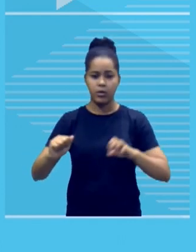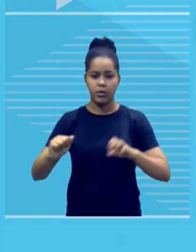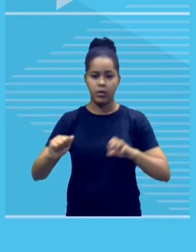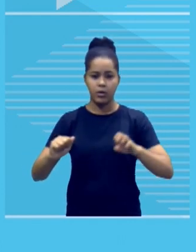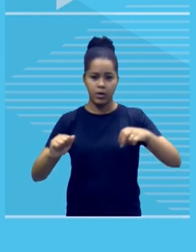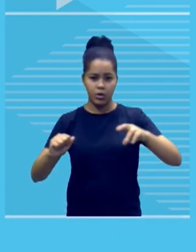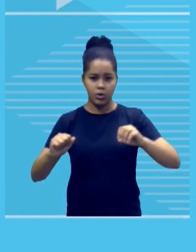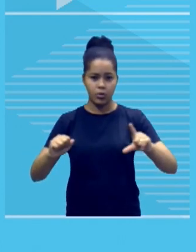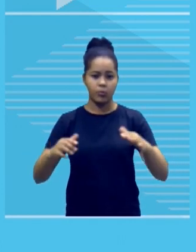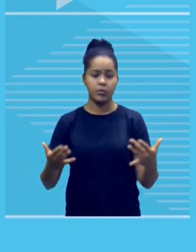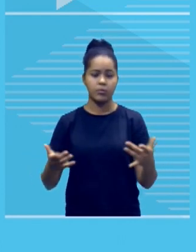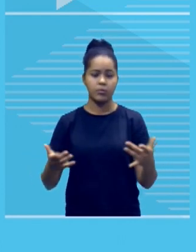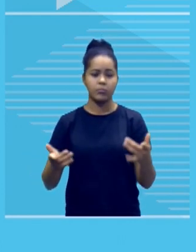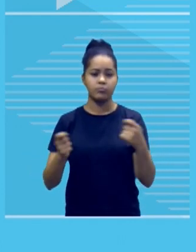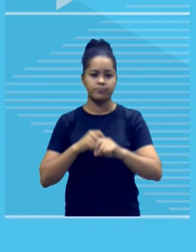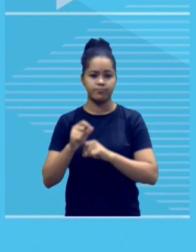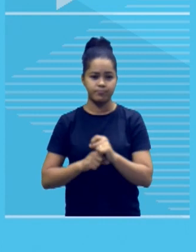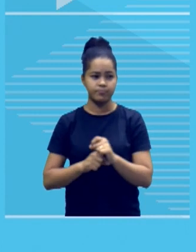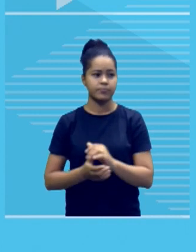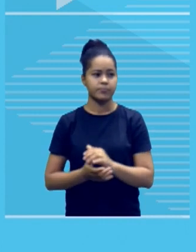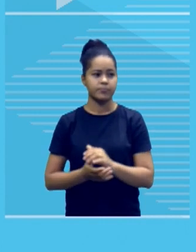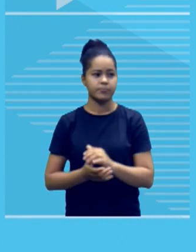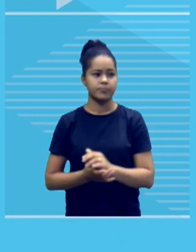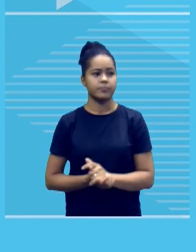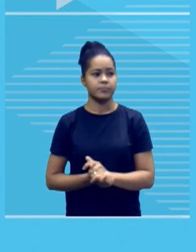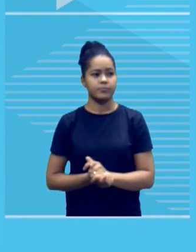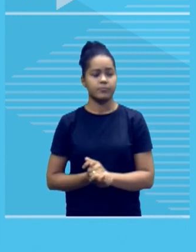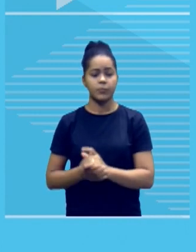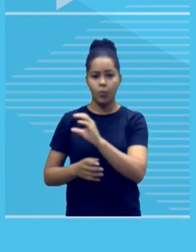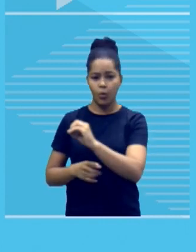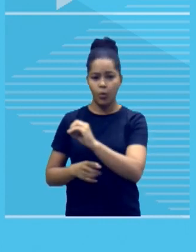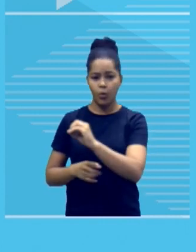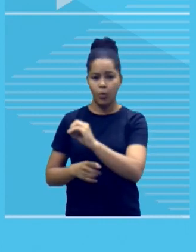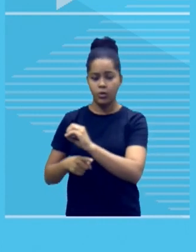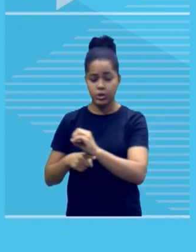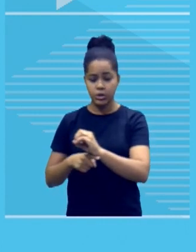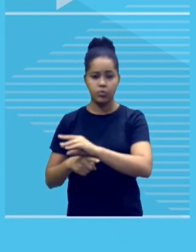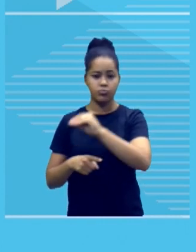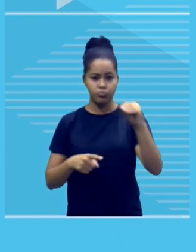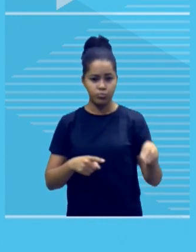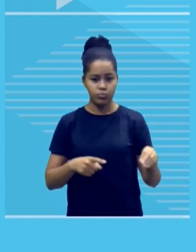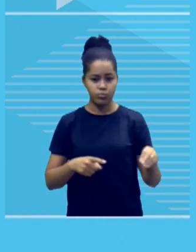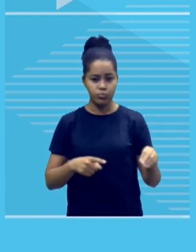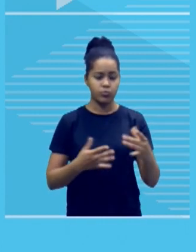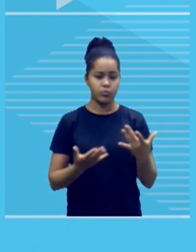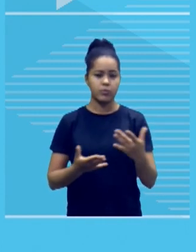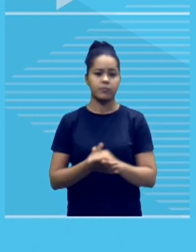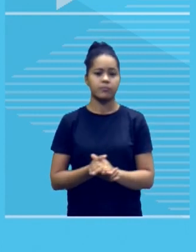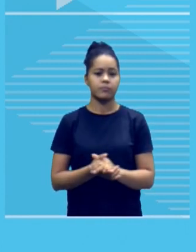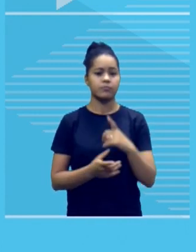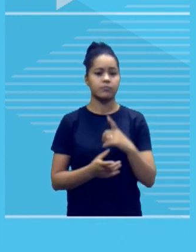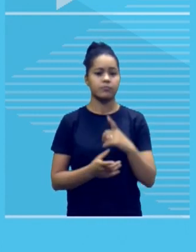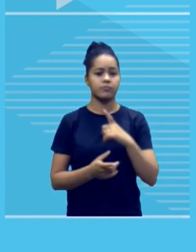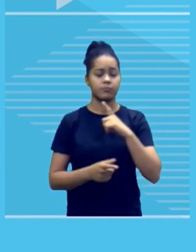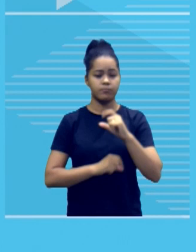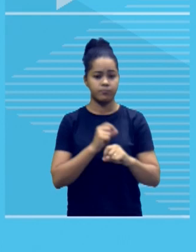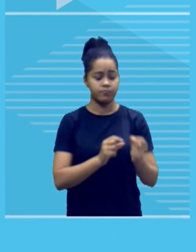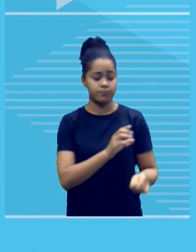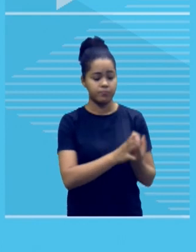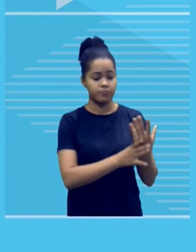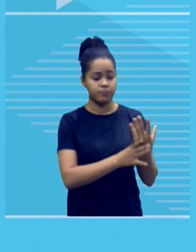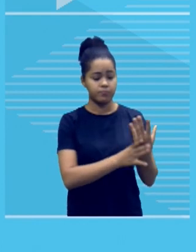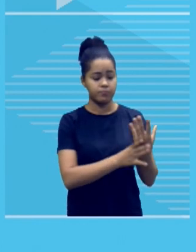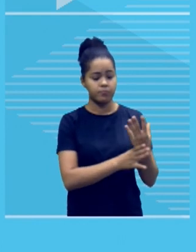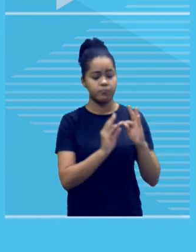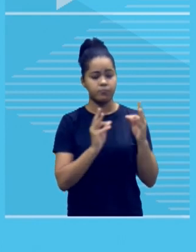do carbono vizinho migra para o oxigênio da carbonila que é o cú isso resulta em produzir uma substância que